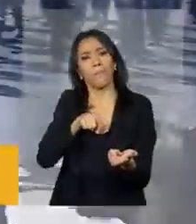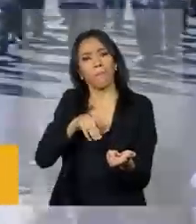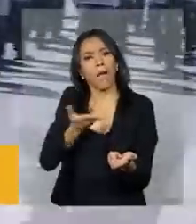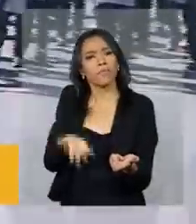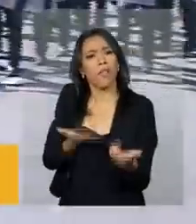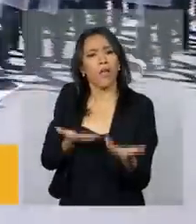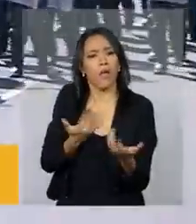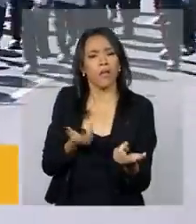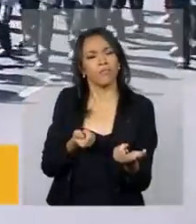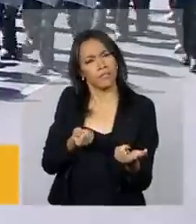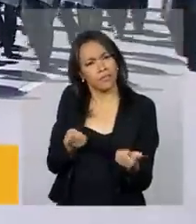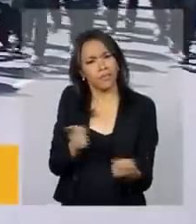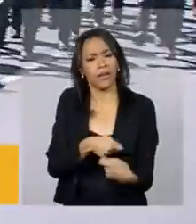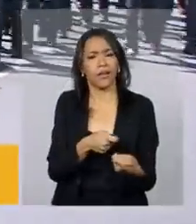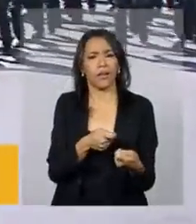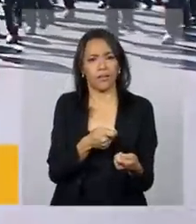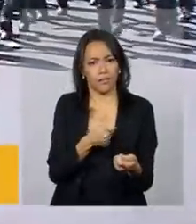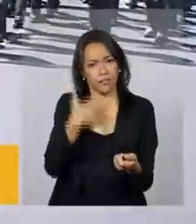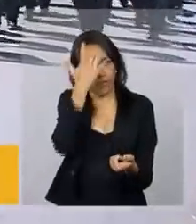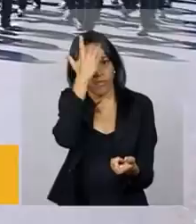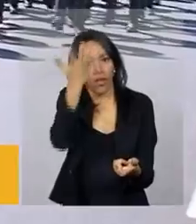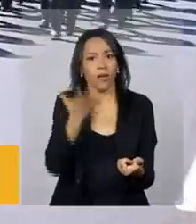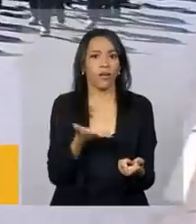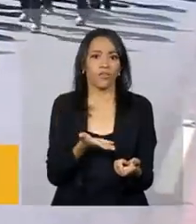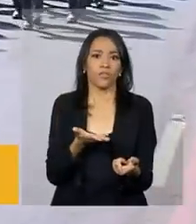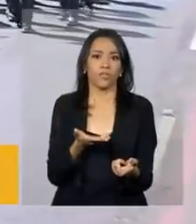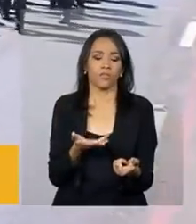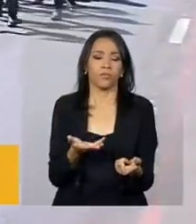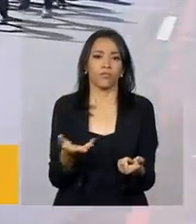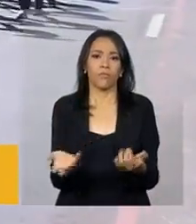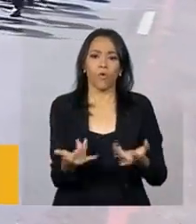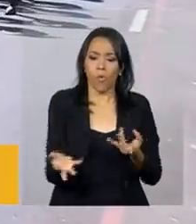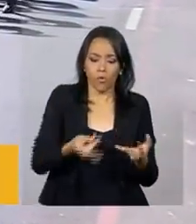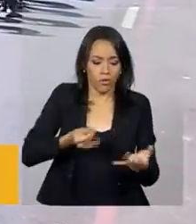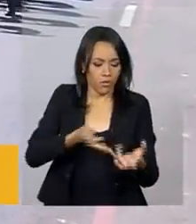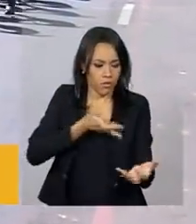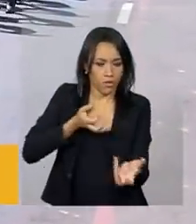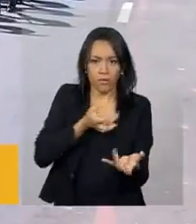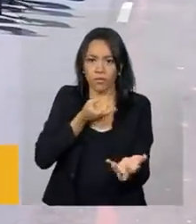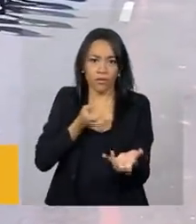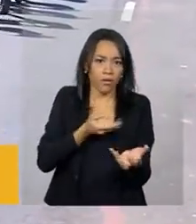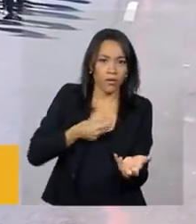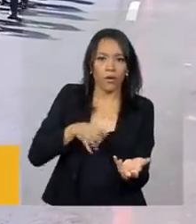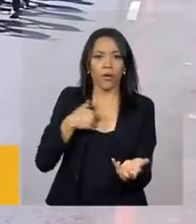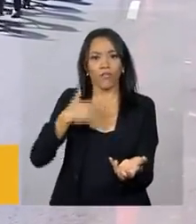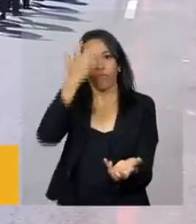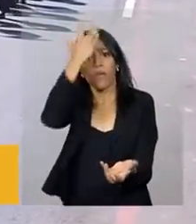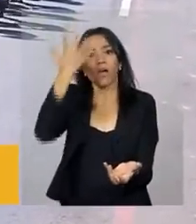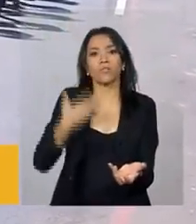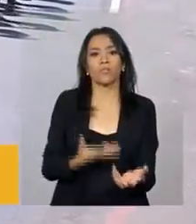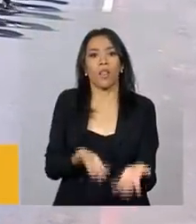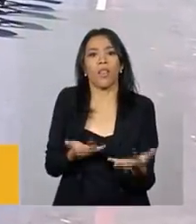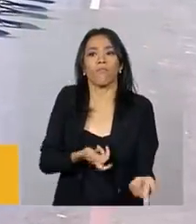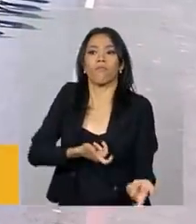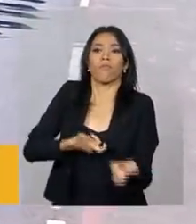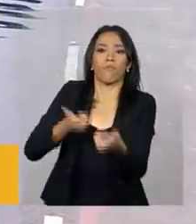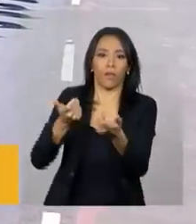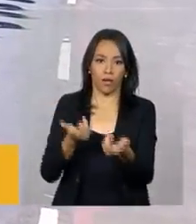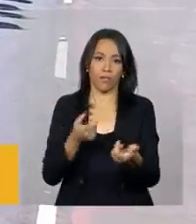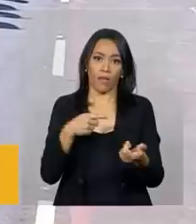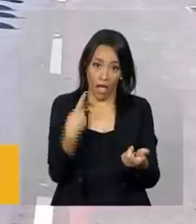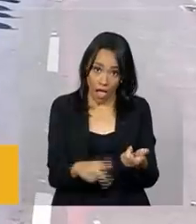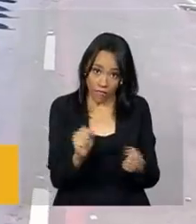leve e tem condições, facilita a maneabilidade do soldado. Também é tecnologia